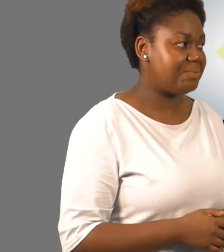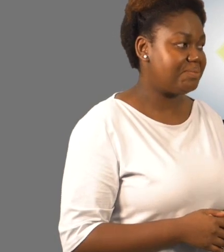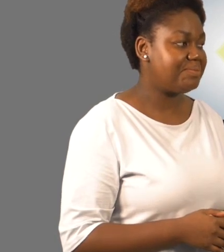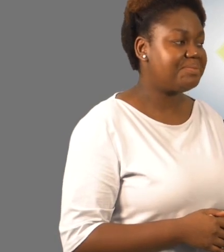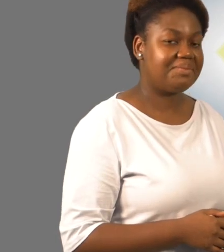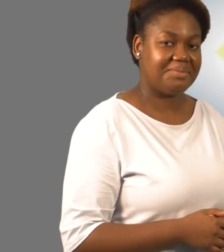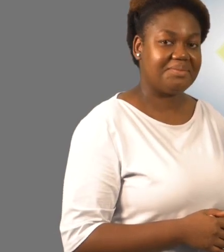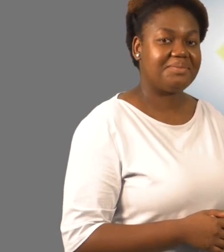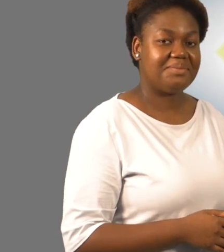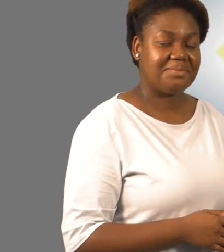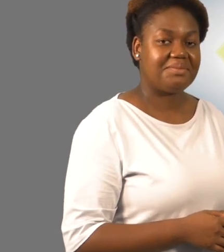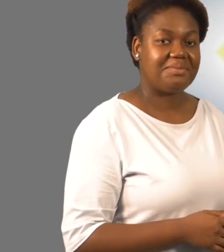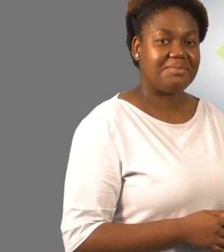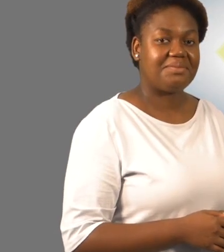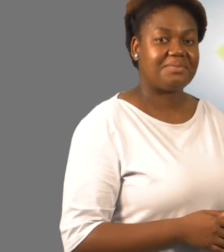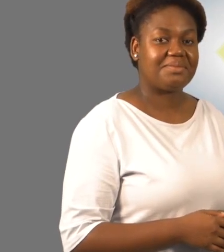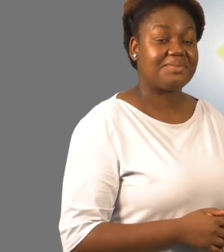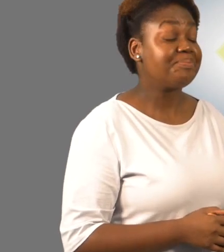Maputo nesta língua.